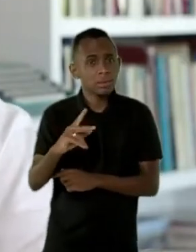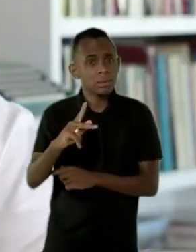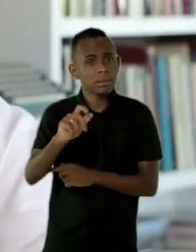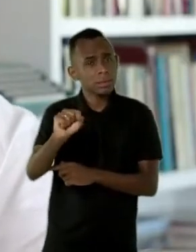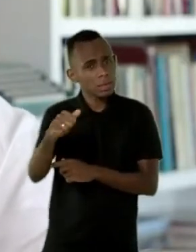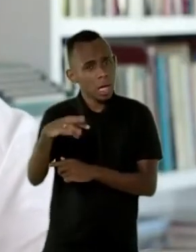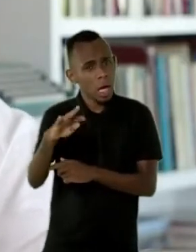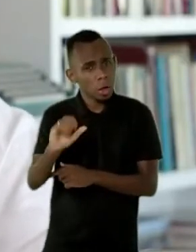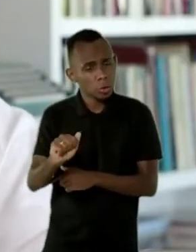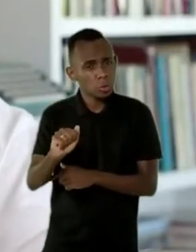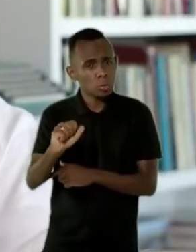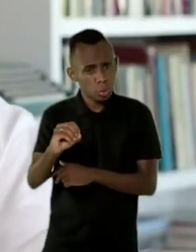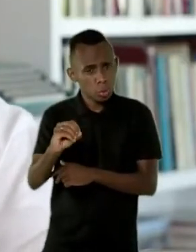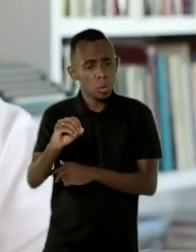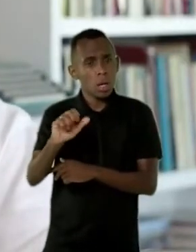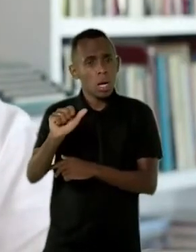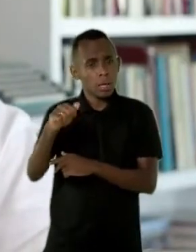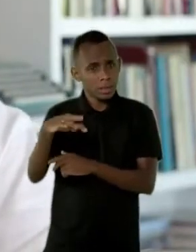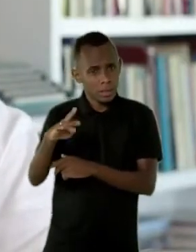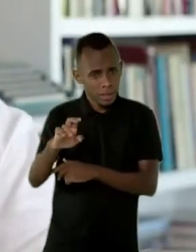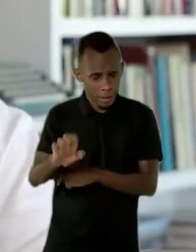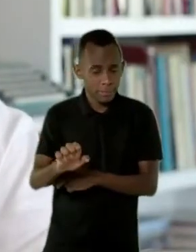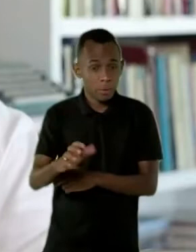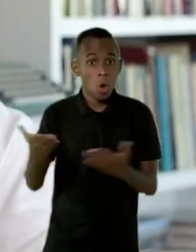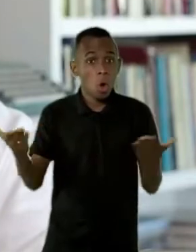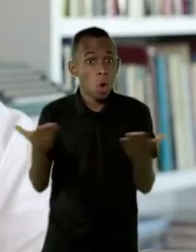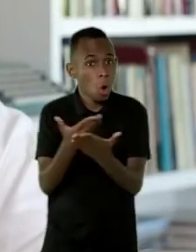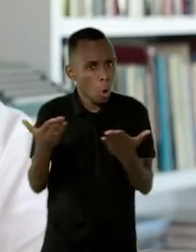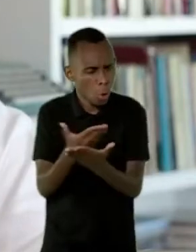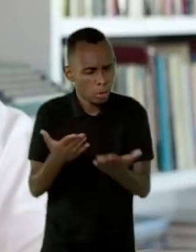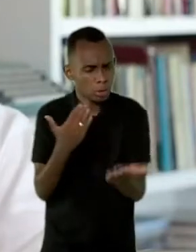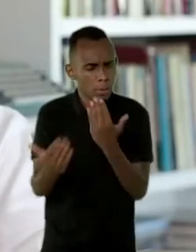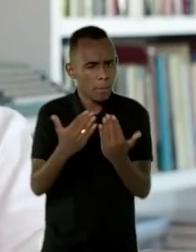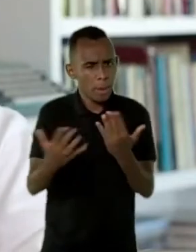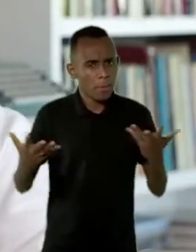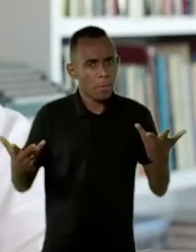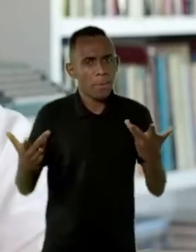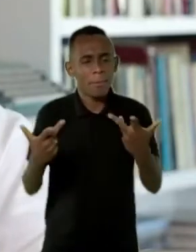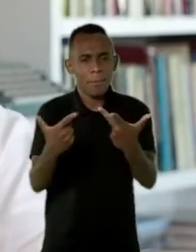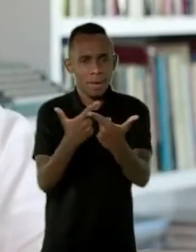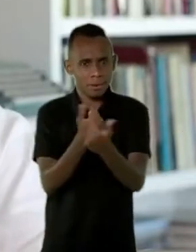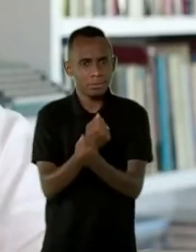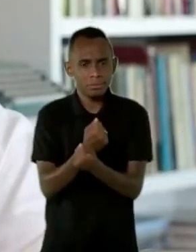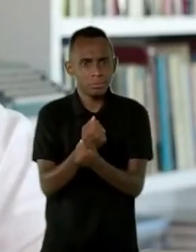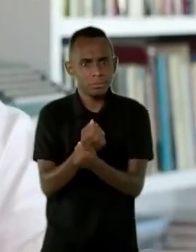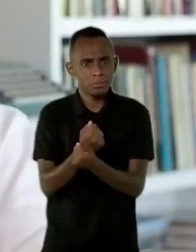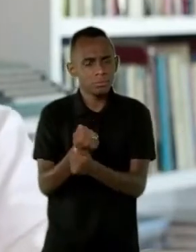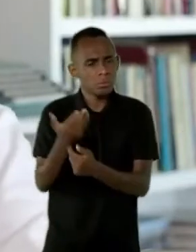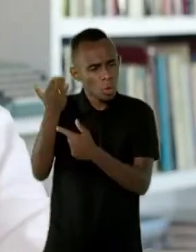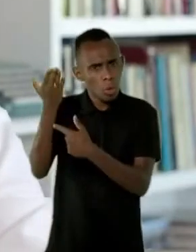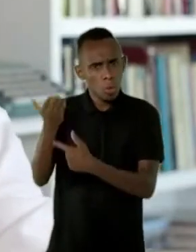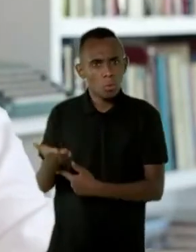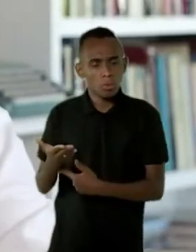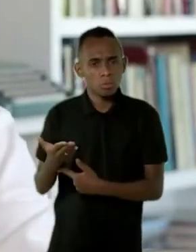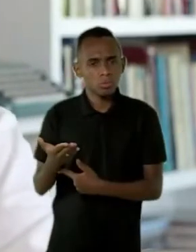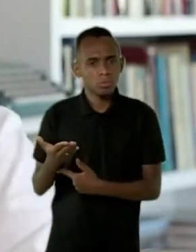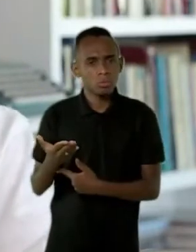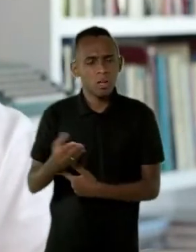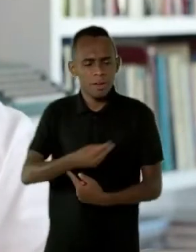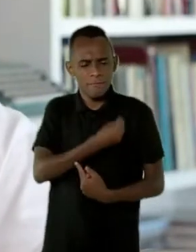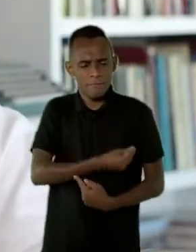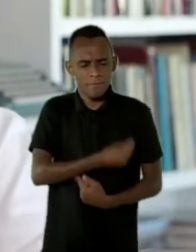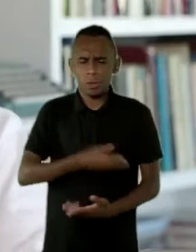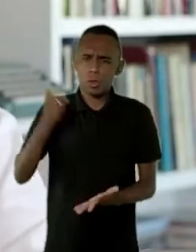papo delicioso, que o assunto é Carolina Maria de Jesus, o seu biógrafo estudioso e imortal da